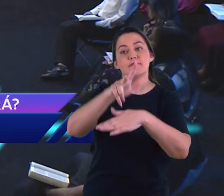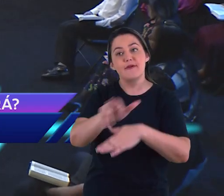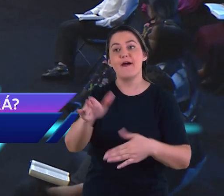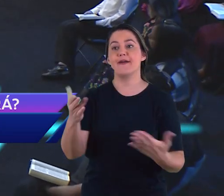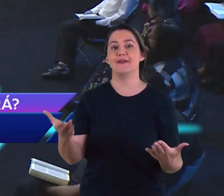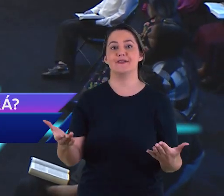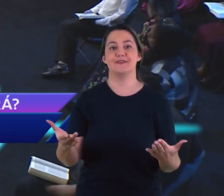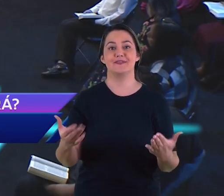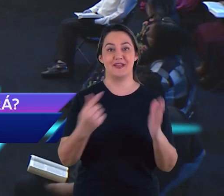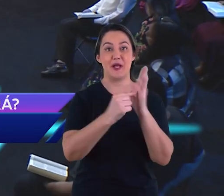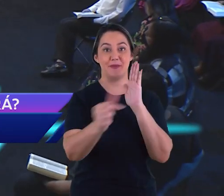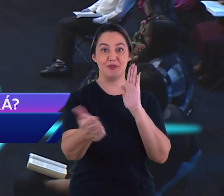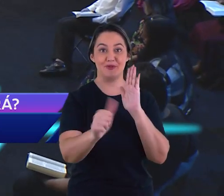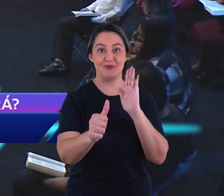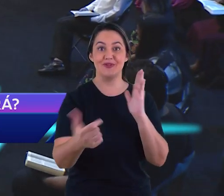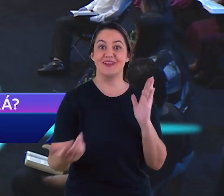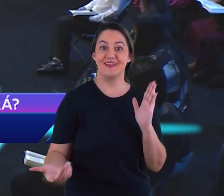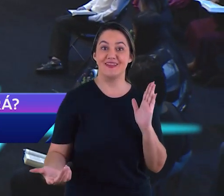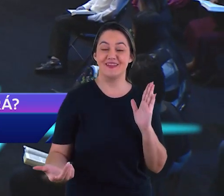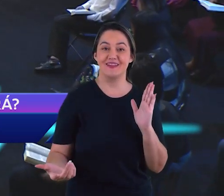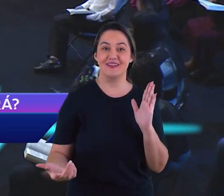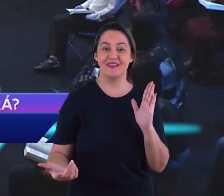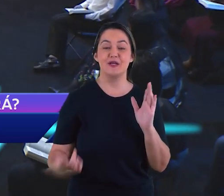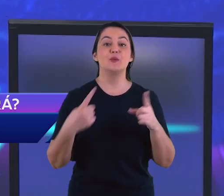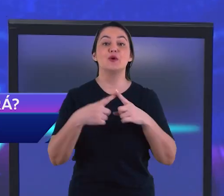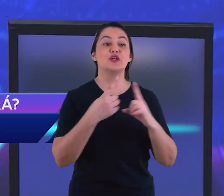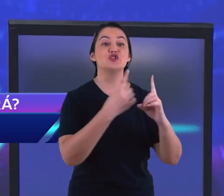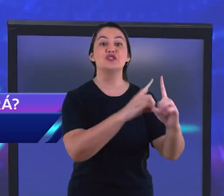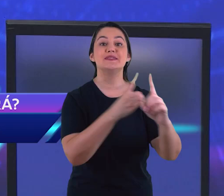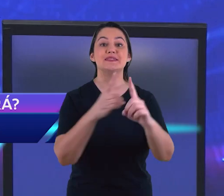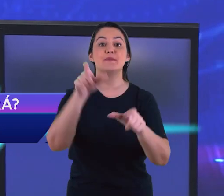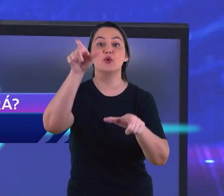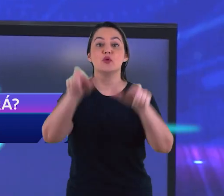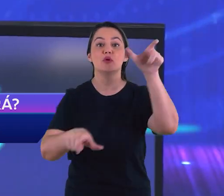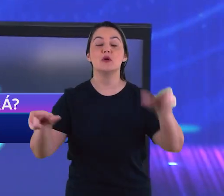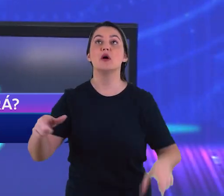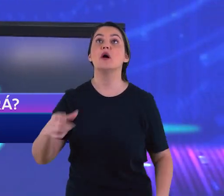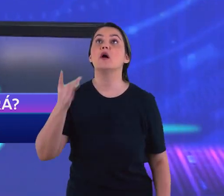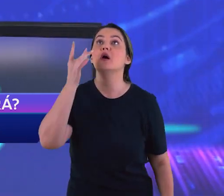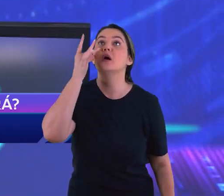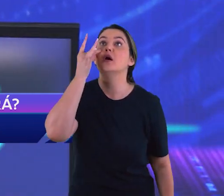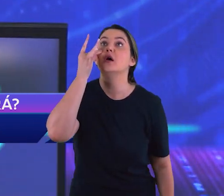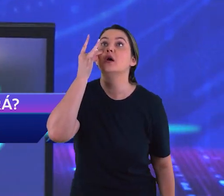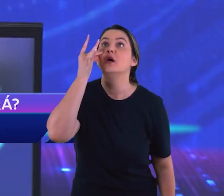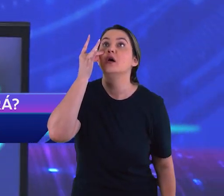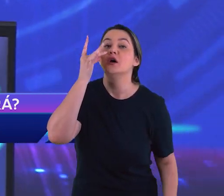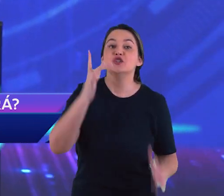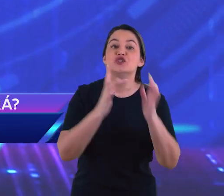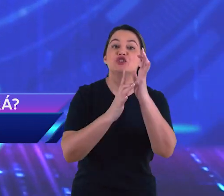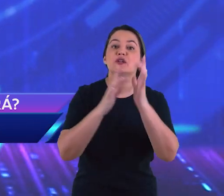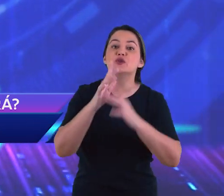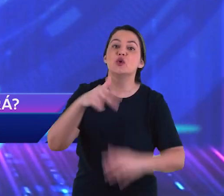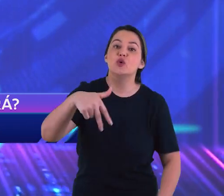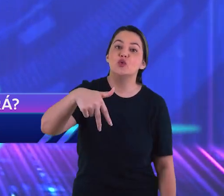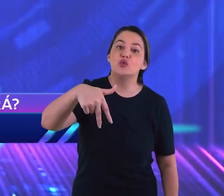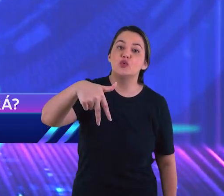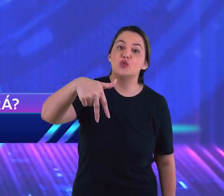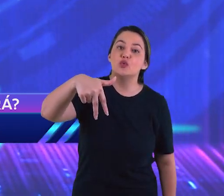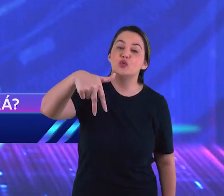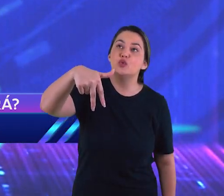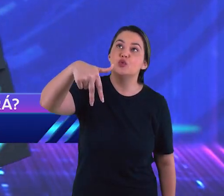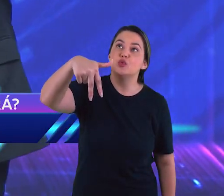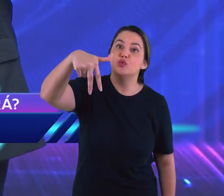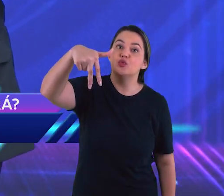estavam vendo Jesus subir para o céu. Eles contemplavam com seus próprios olhos.